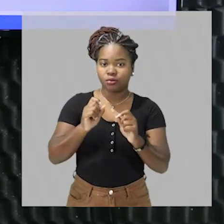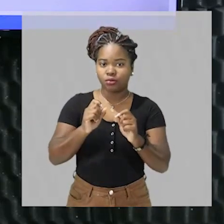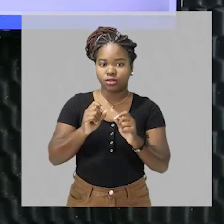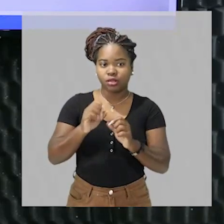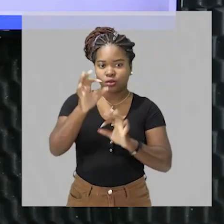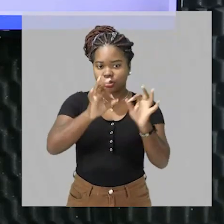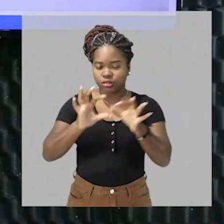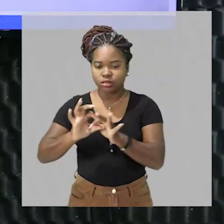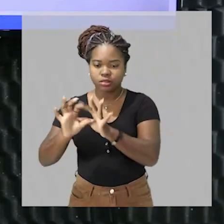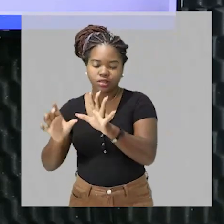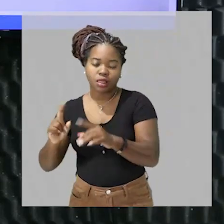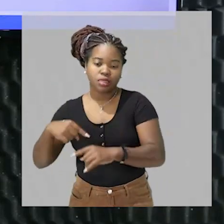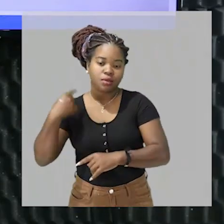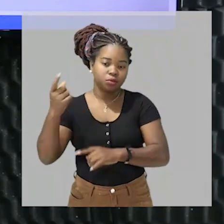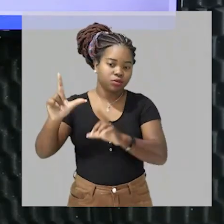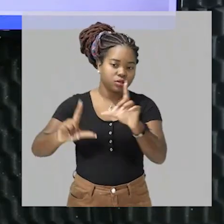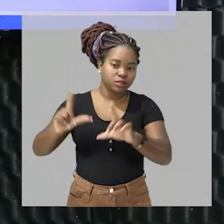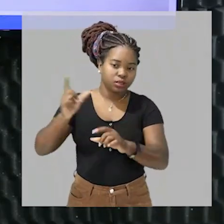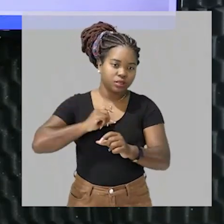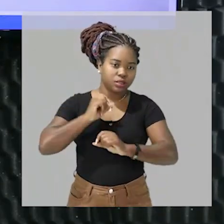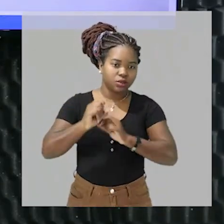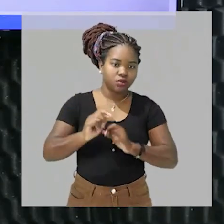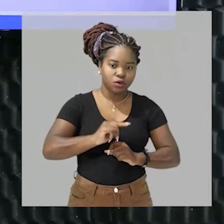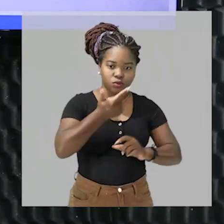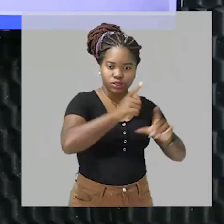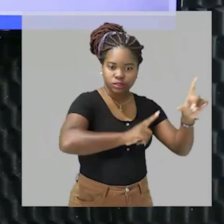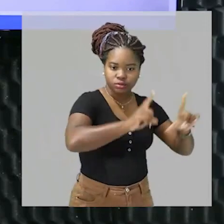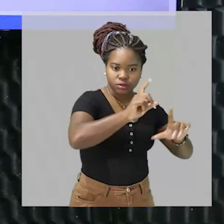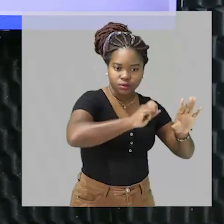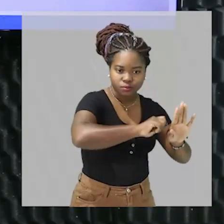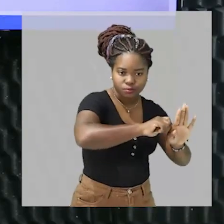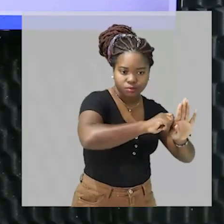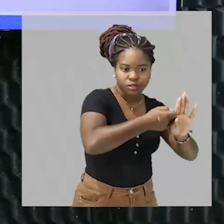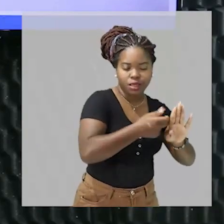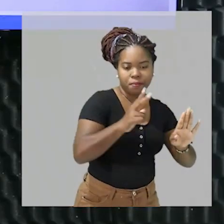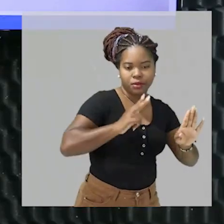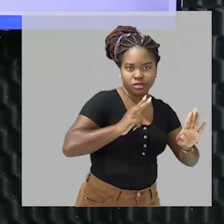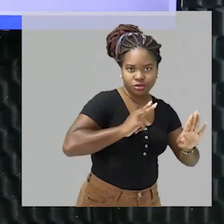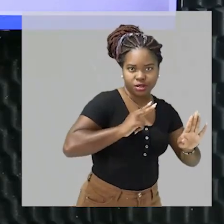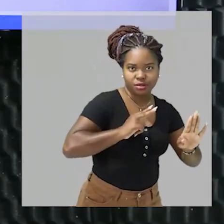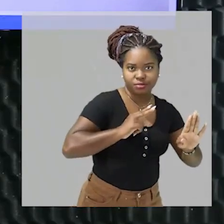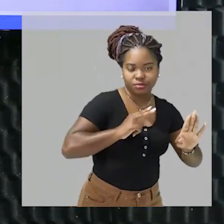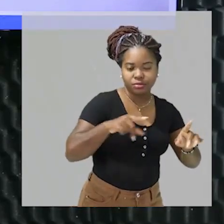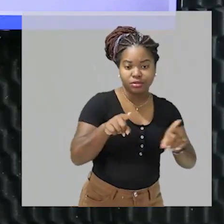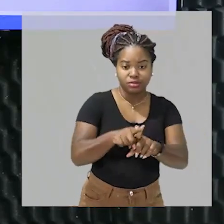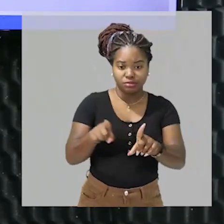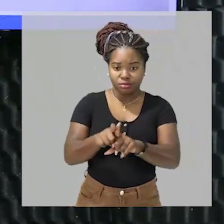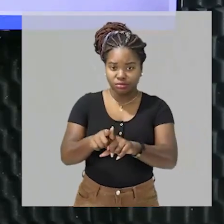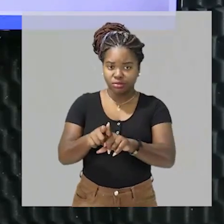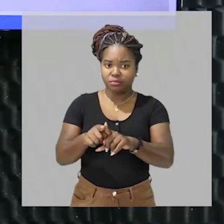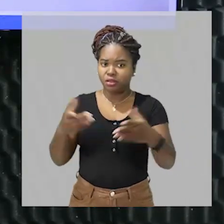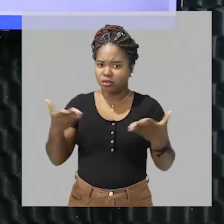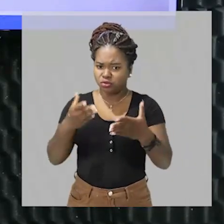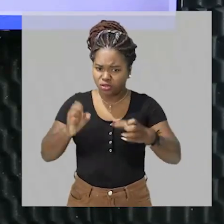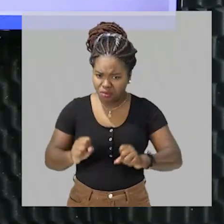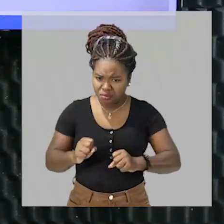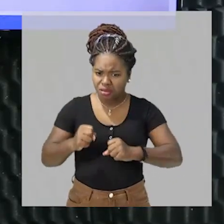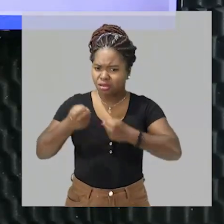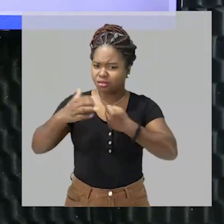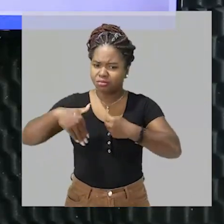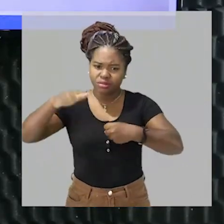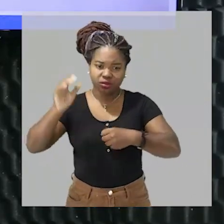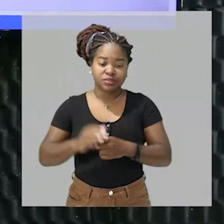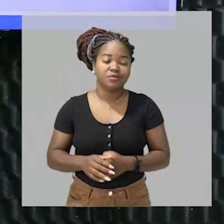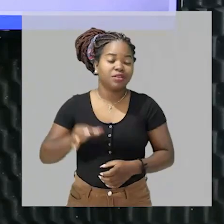já tem as TVs com programações fechadas. E atualmente a mídia mais forte que a gente tem, com certeza, é